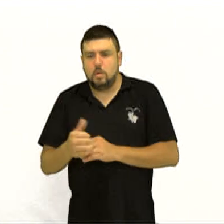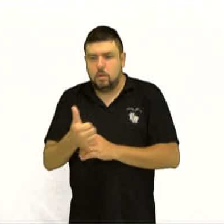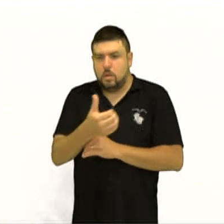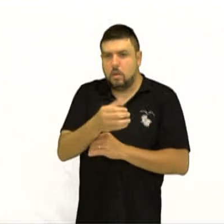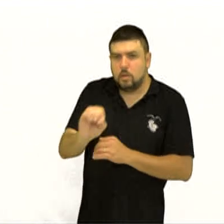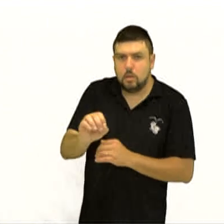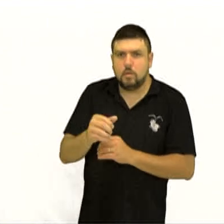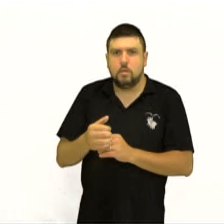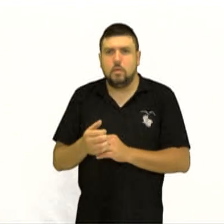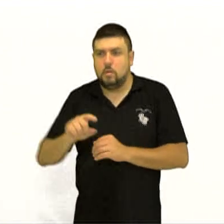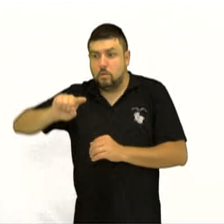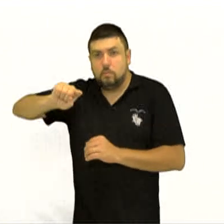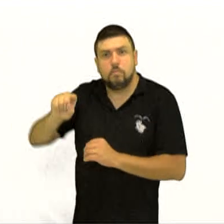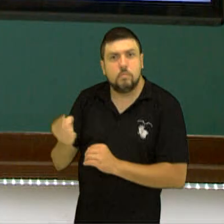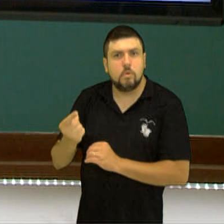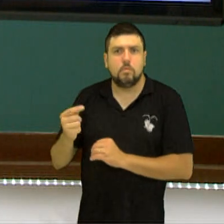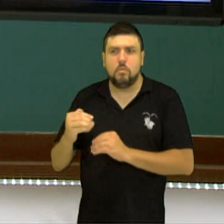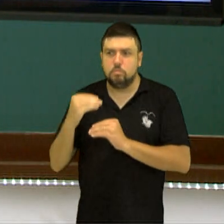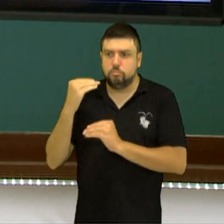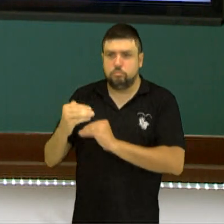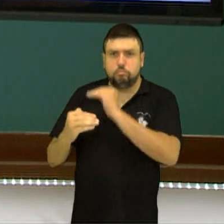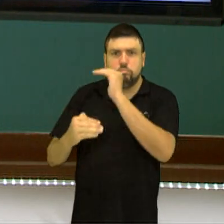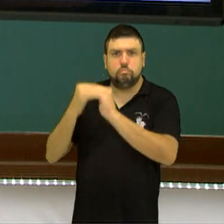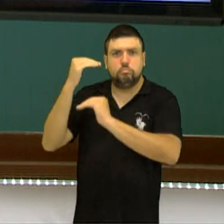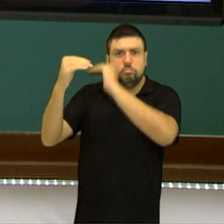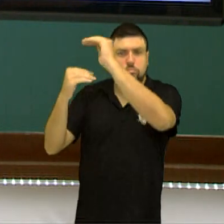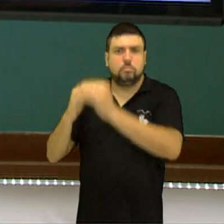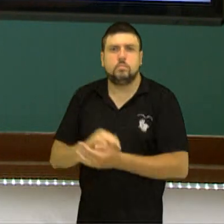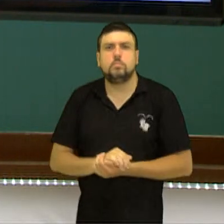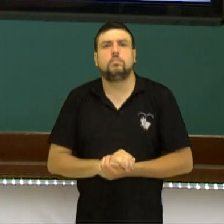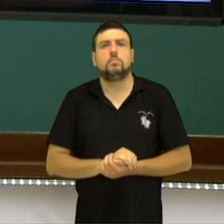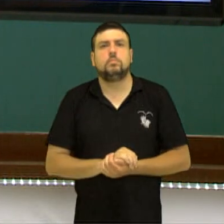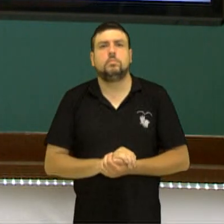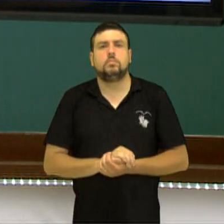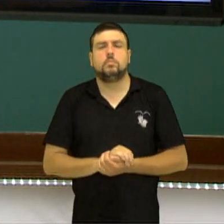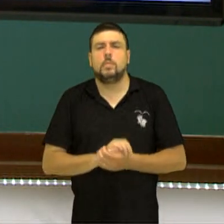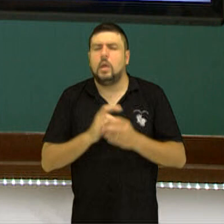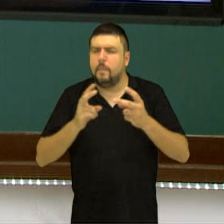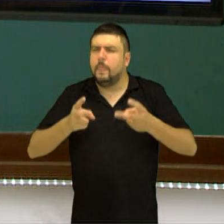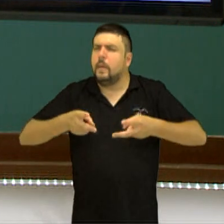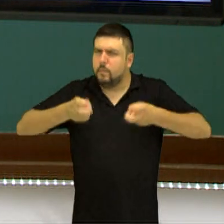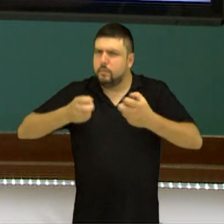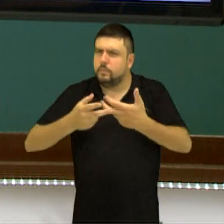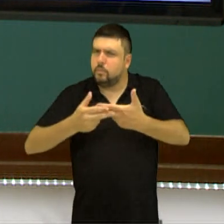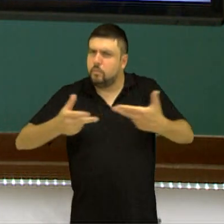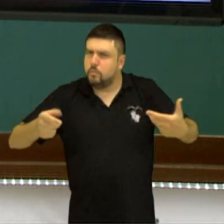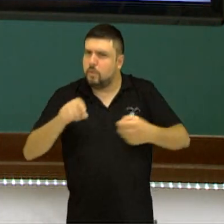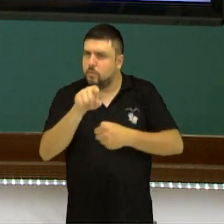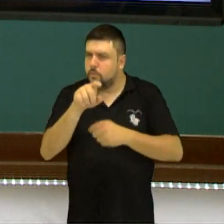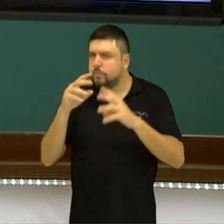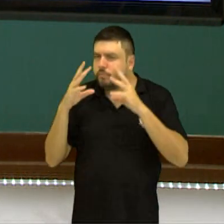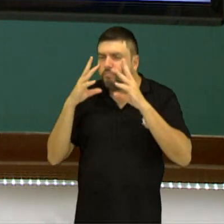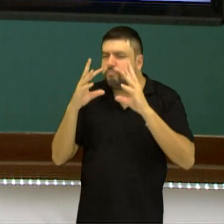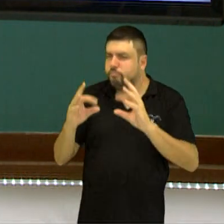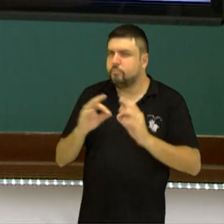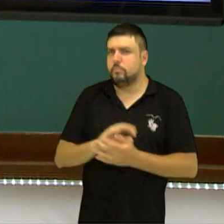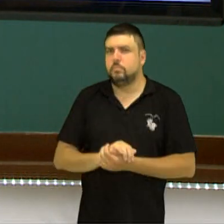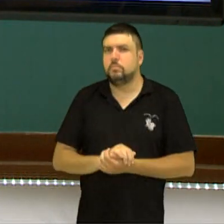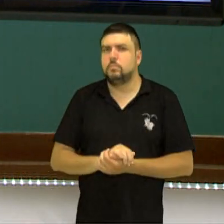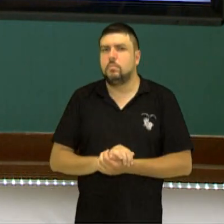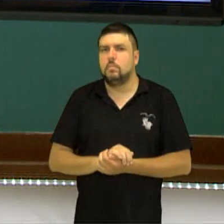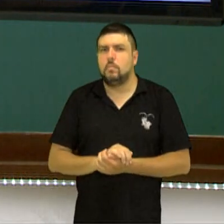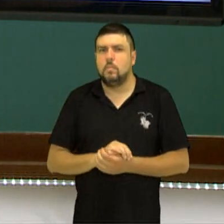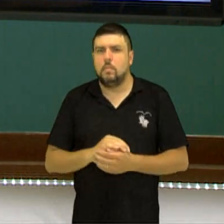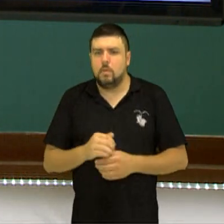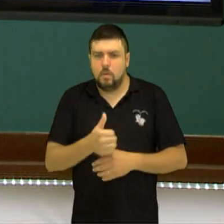muita atenção. Que 10 ao quadrado pode ser escrito, que é 100 vezes, né? Pode ser escrito com uma potência de 10.